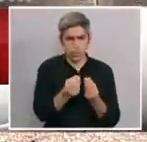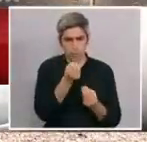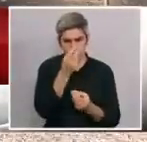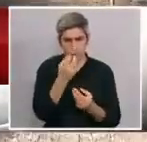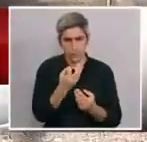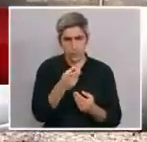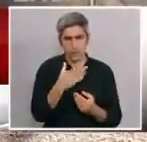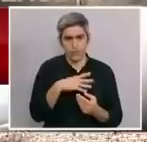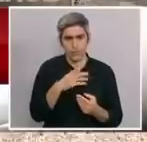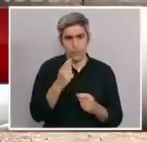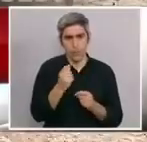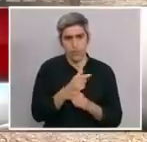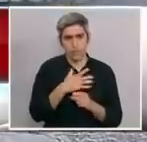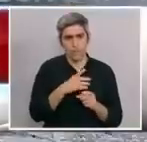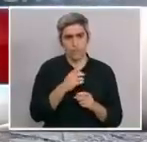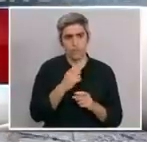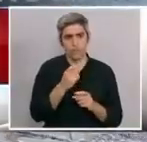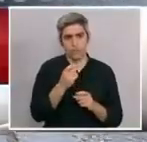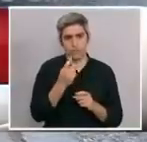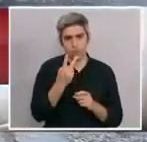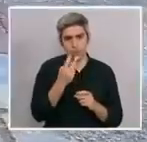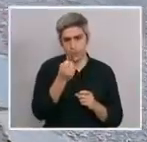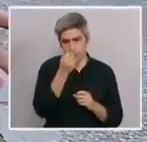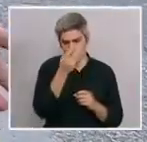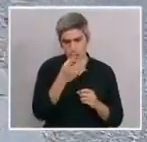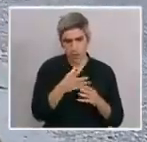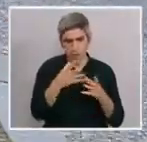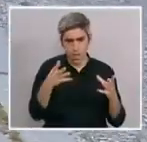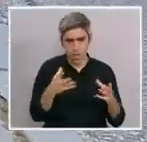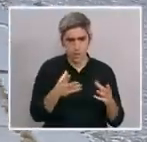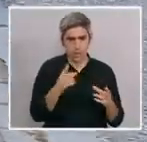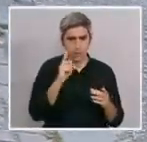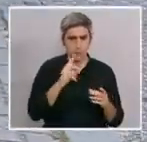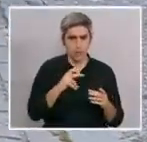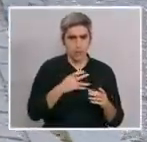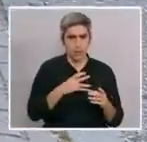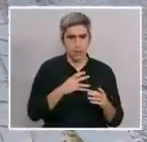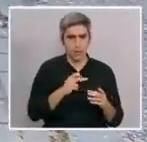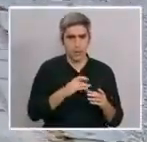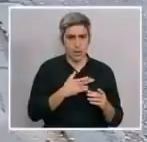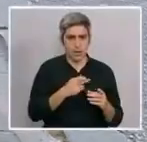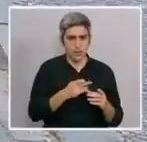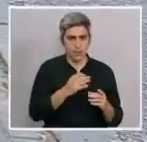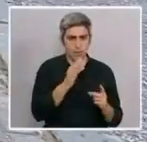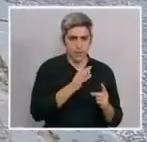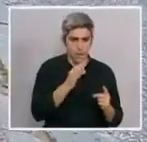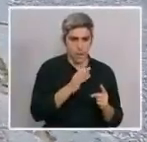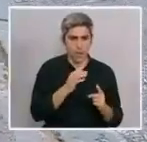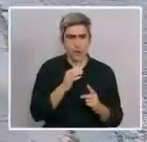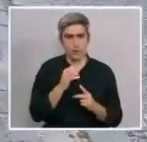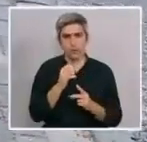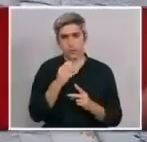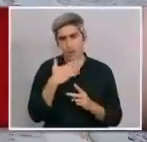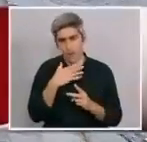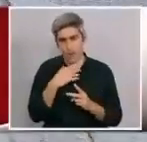Fez questão de comprar dois grandes ramos de flores, margaridas, amarelas e brancas. Fez questão de comprar